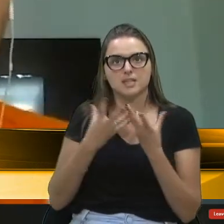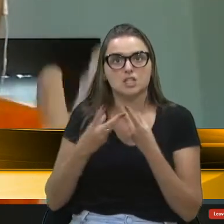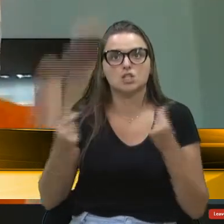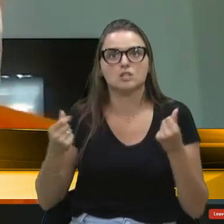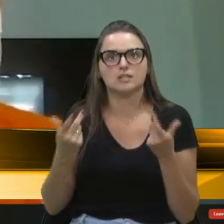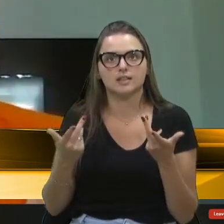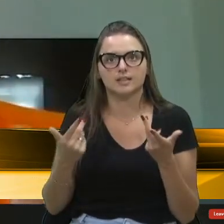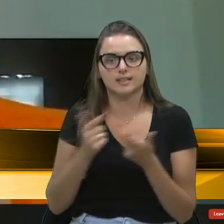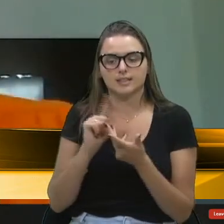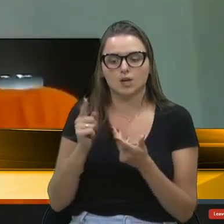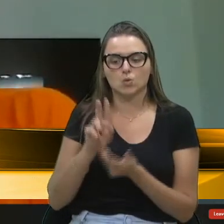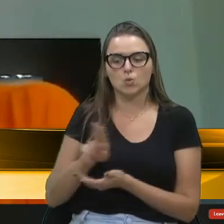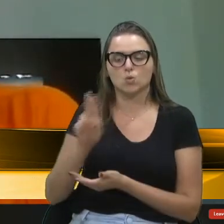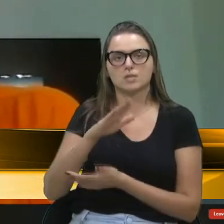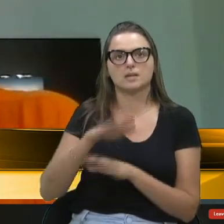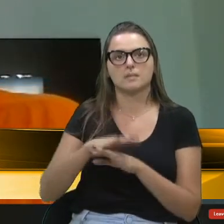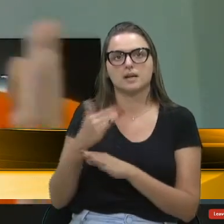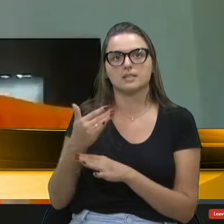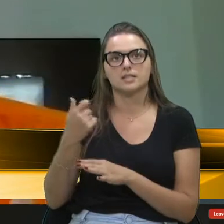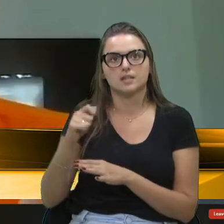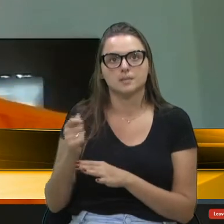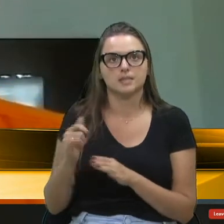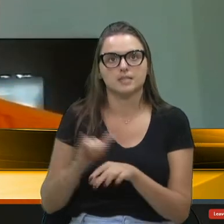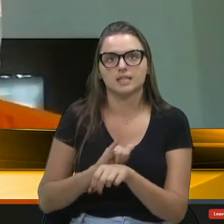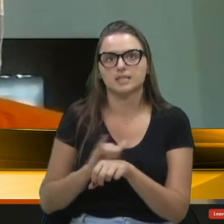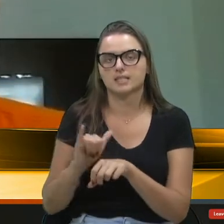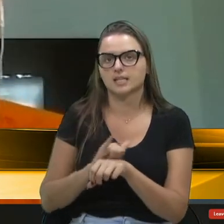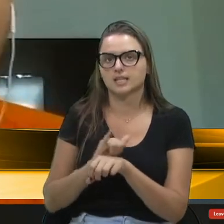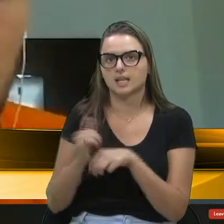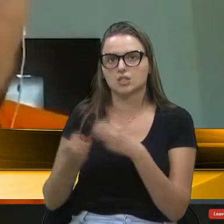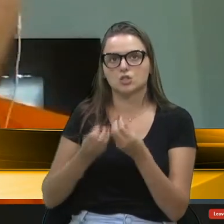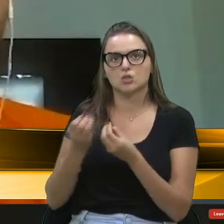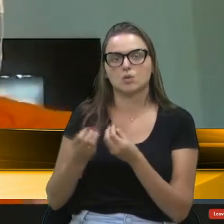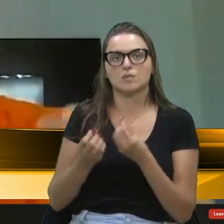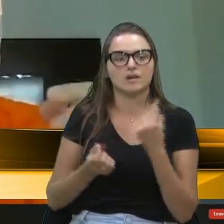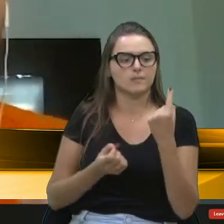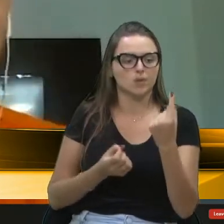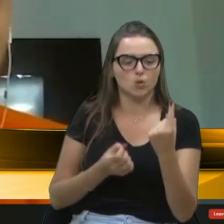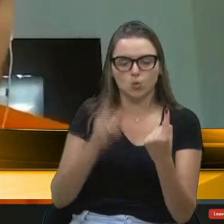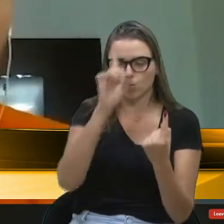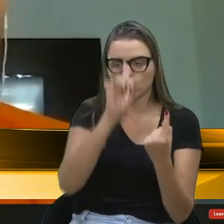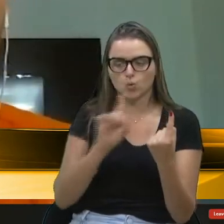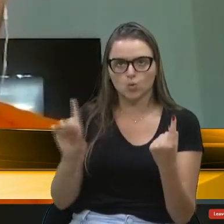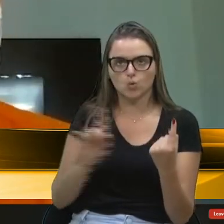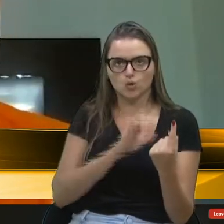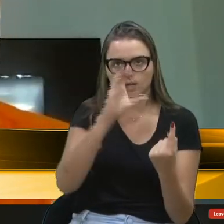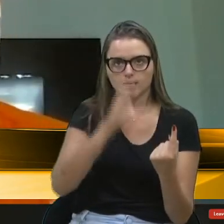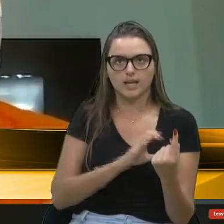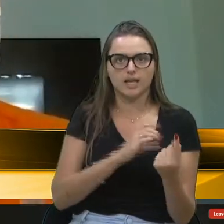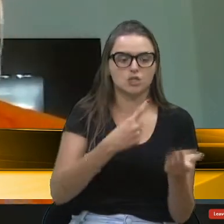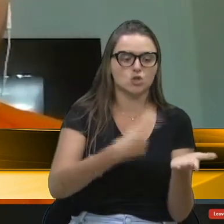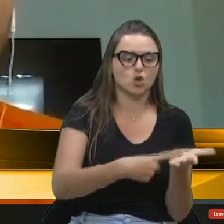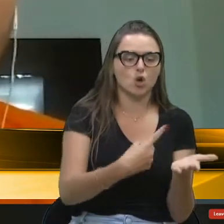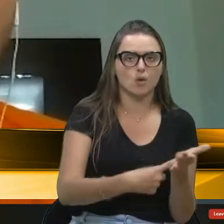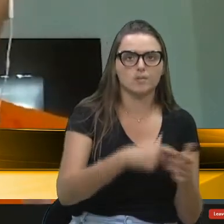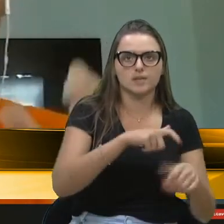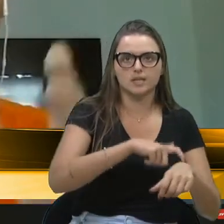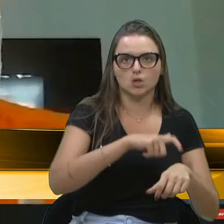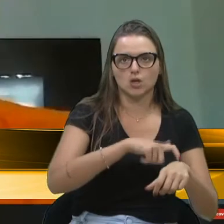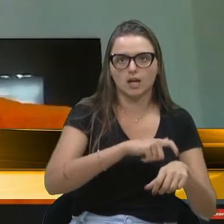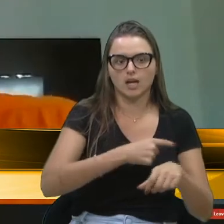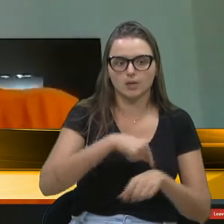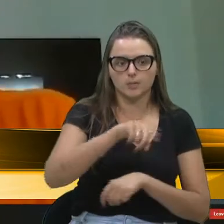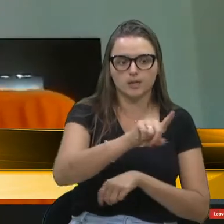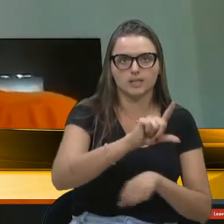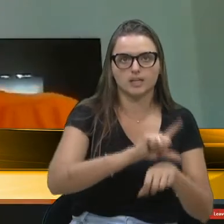a gente precisa encontrar um meio campo, um meio termo, né? Então, um cliente por vez, marcando horário, né? Marca o horário,